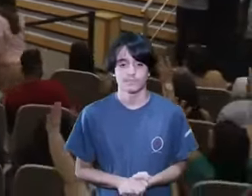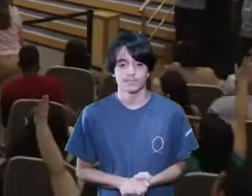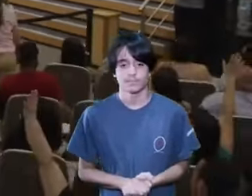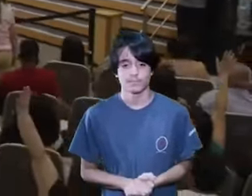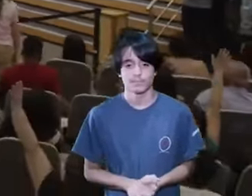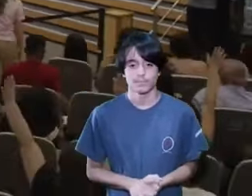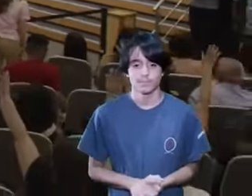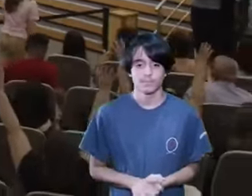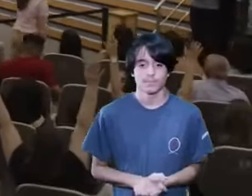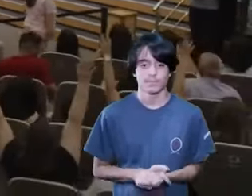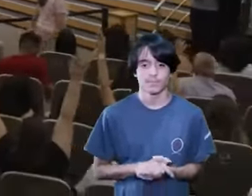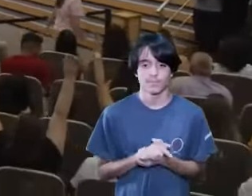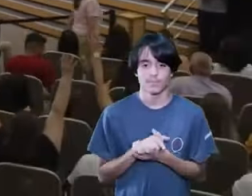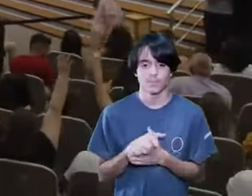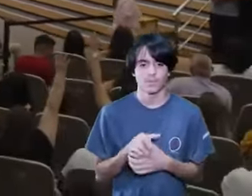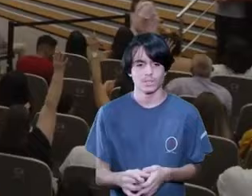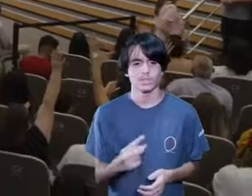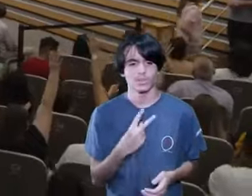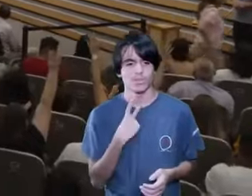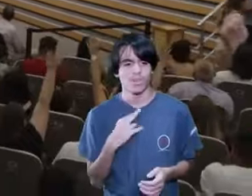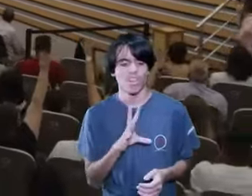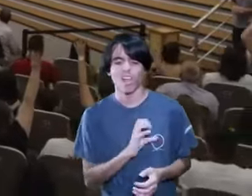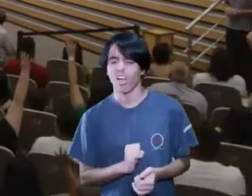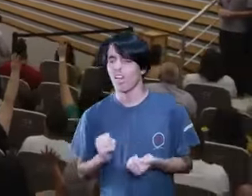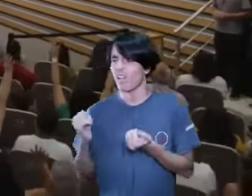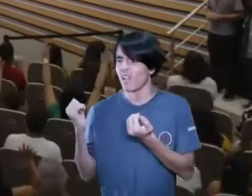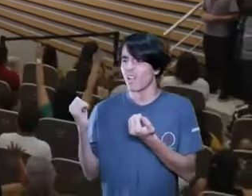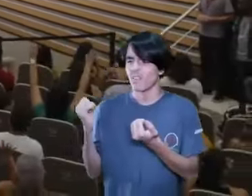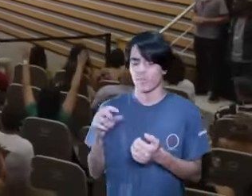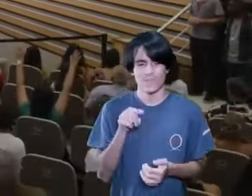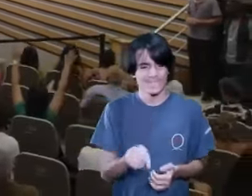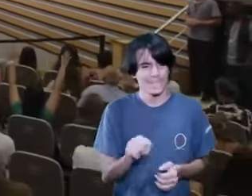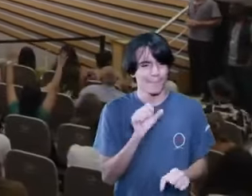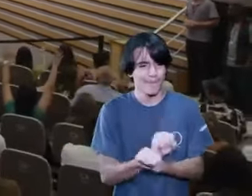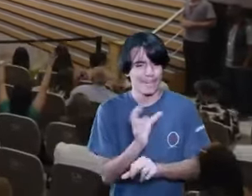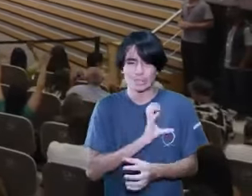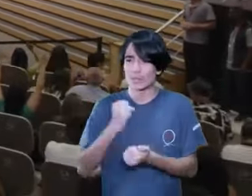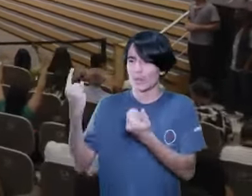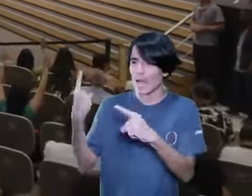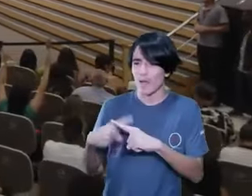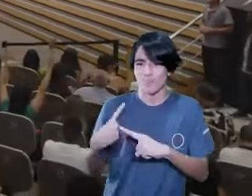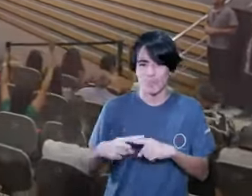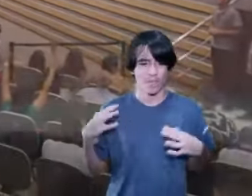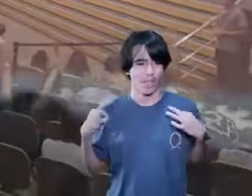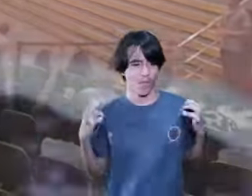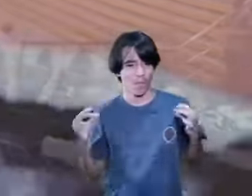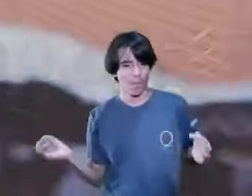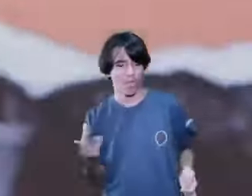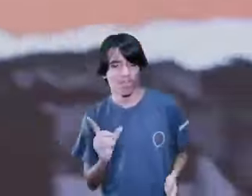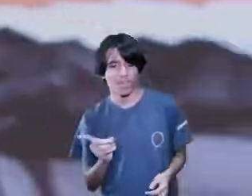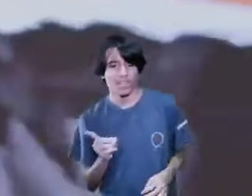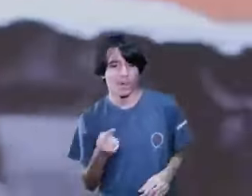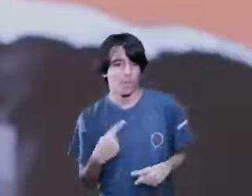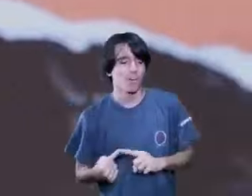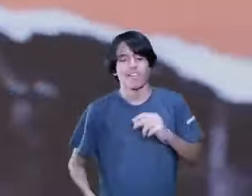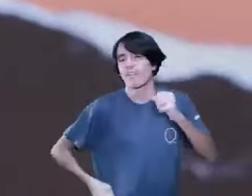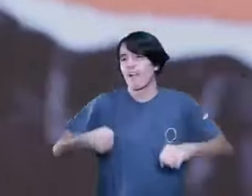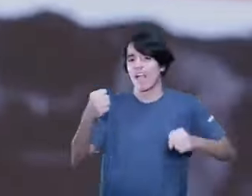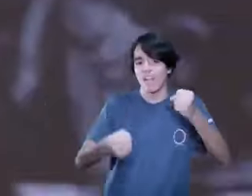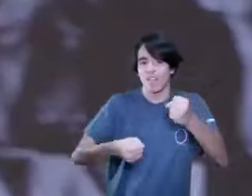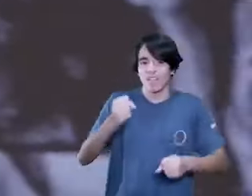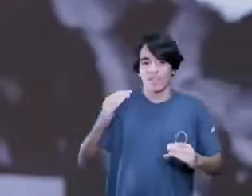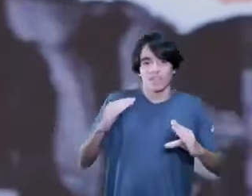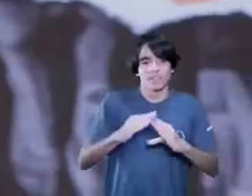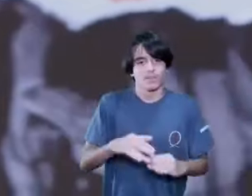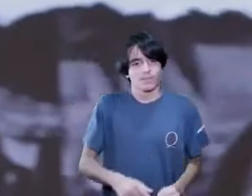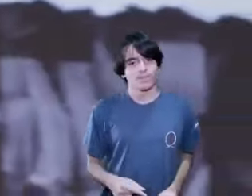Você não vai deixar de adorar porque a roupa não é nova, porque o sapato. Você não vai deixar de adorar porque o carro, porque a casa. Você